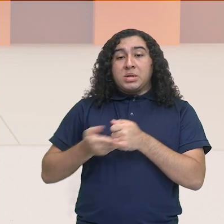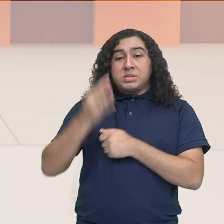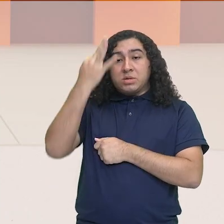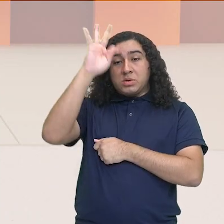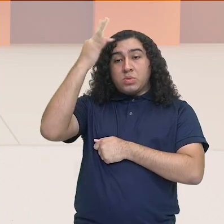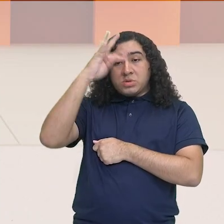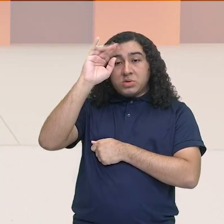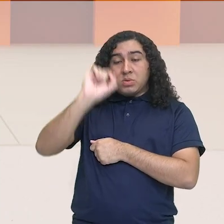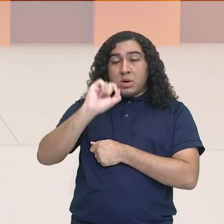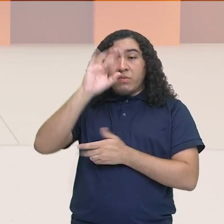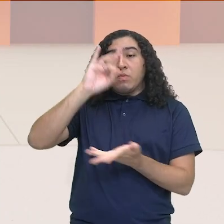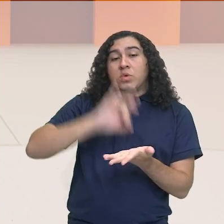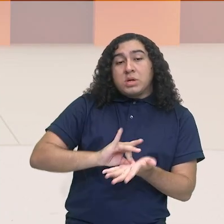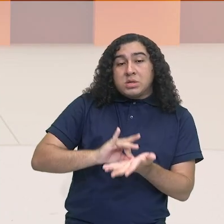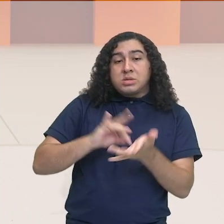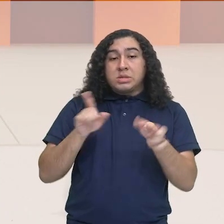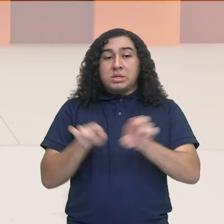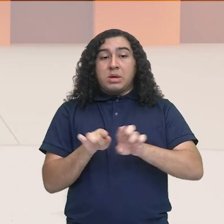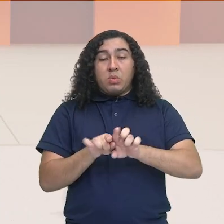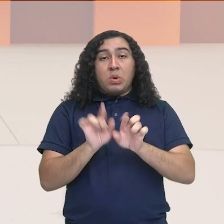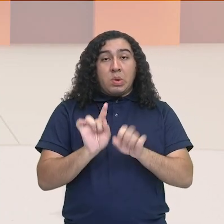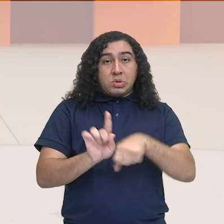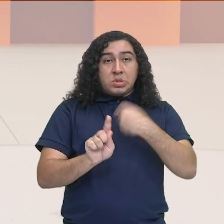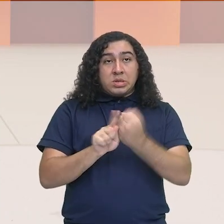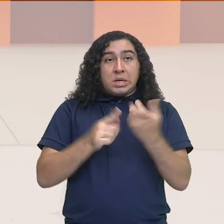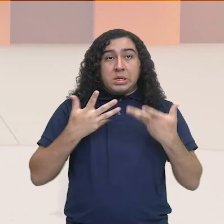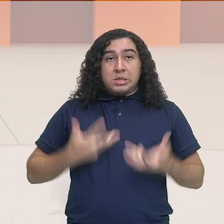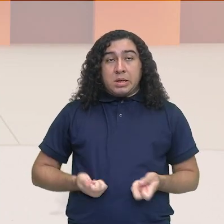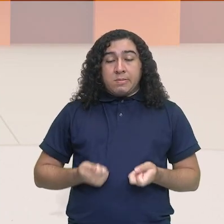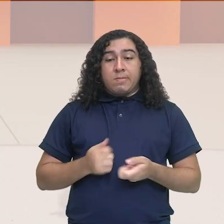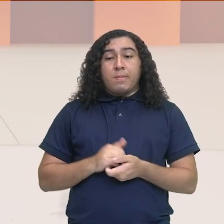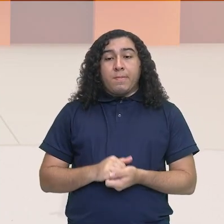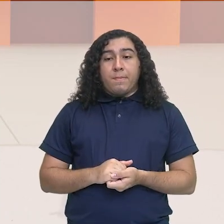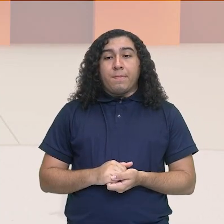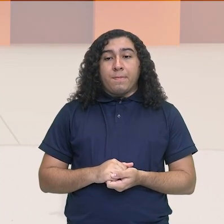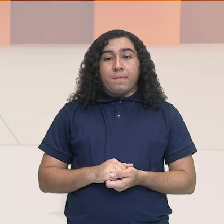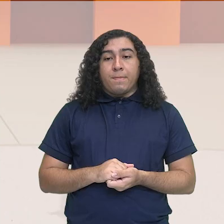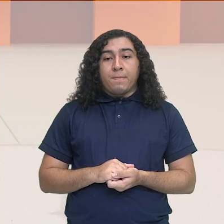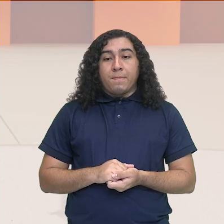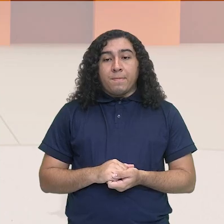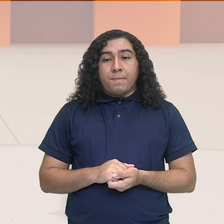em teorias coerentes e socialmente aceitas.